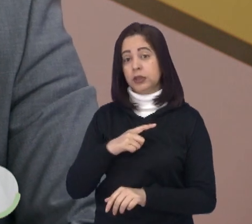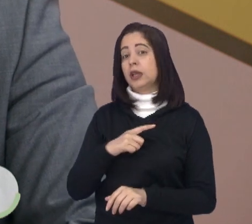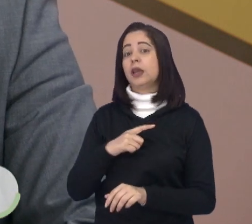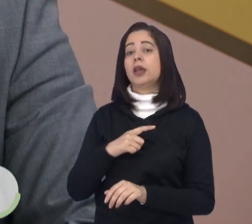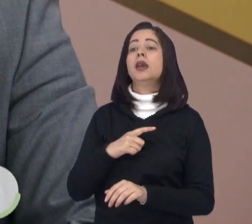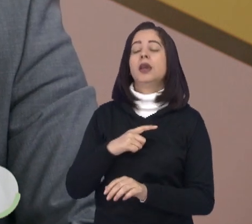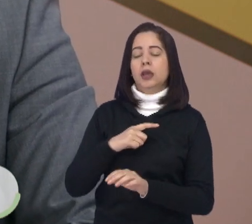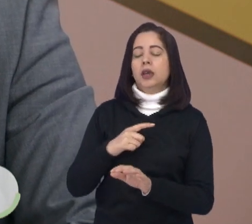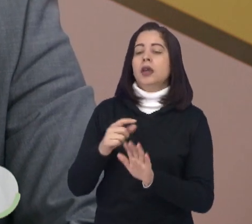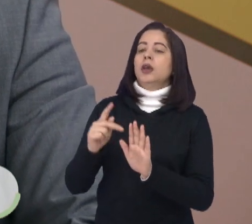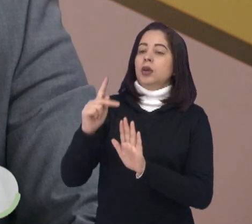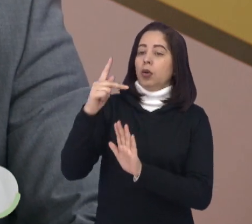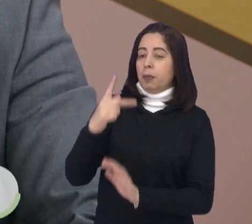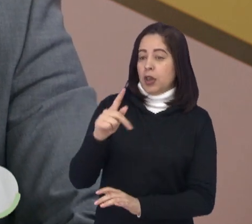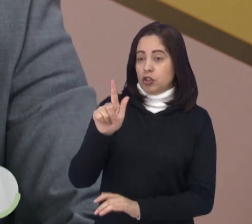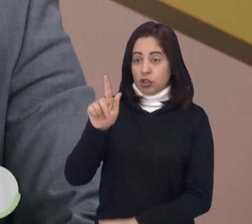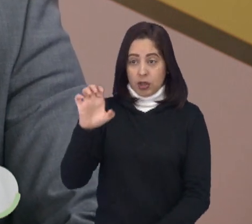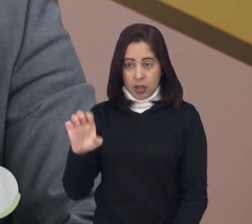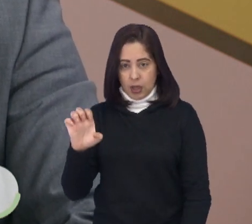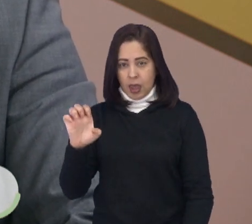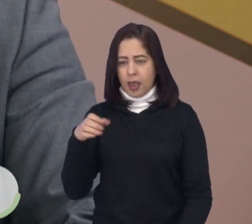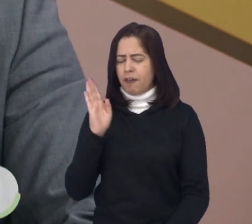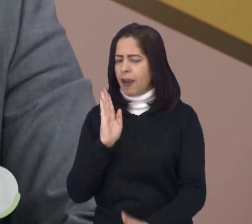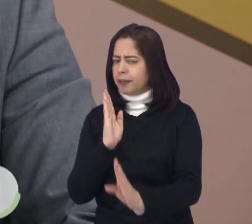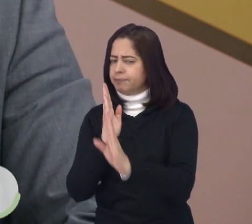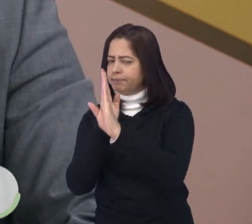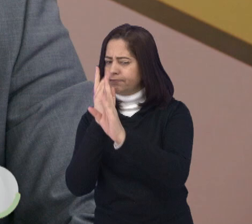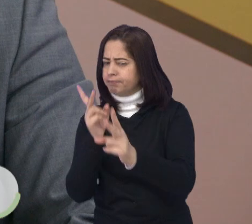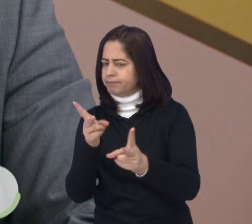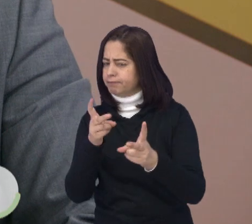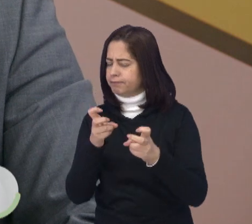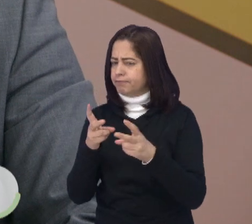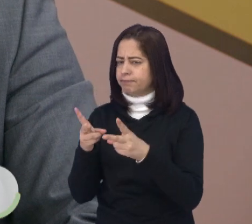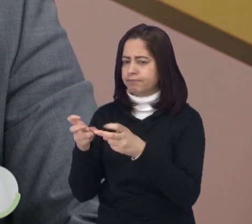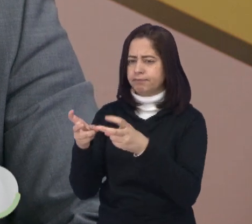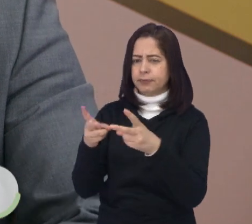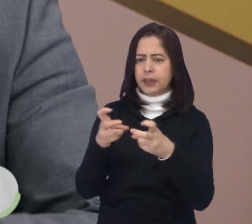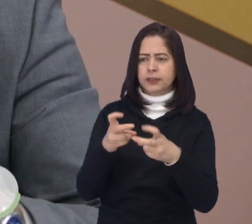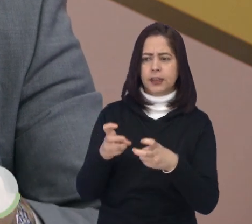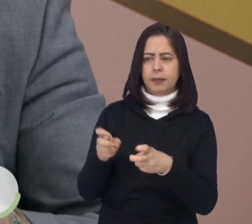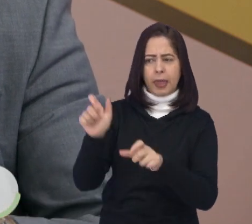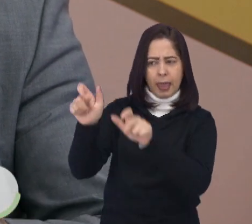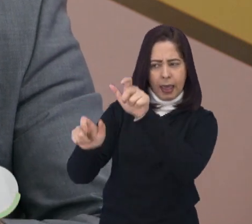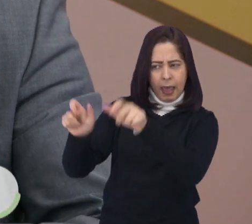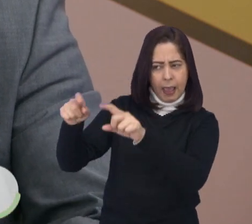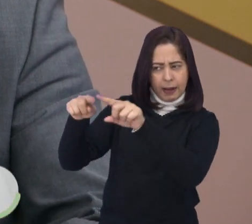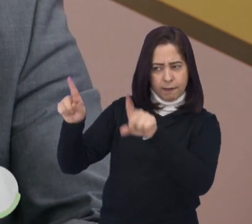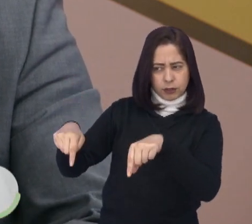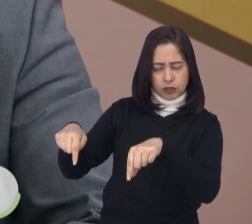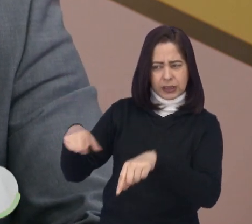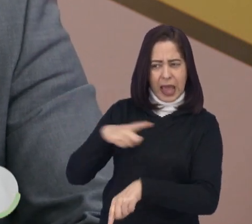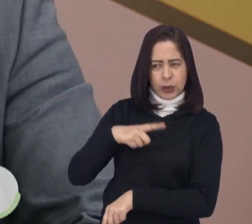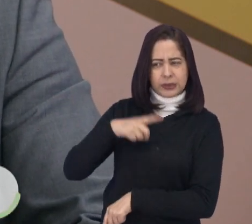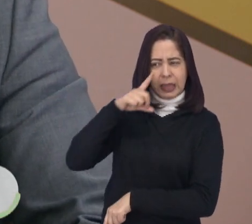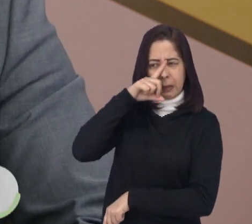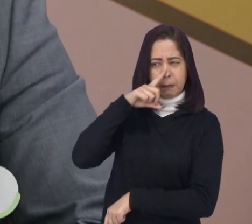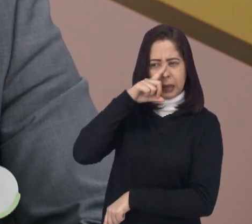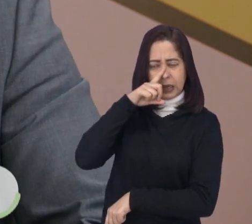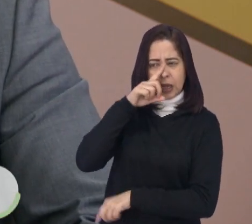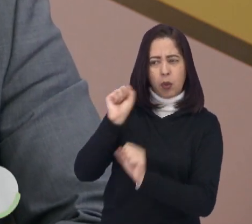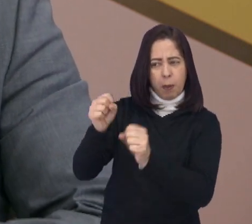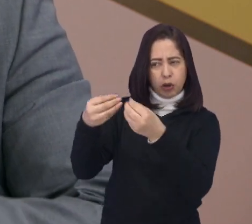Gerenciamento de Risco, PGR, que vai identificar esse colaborador, o processo que ele executa, Sim. tem algum risco físico,